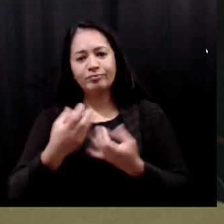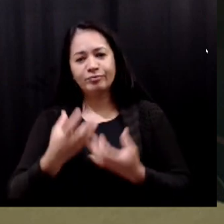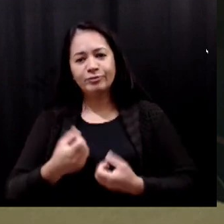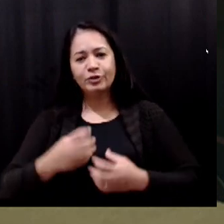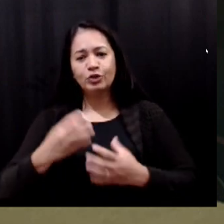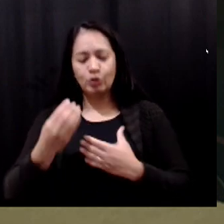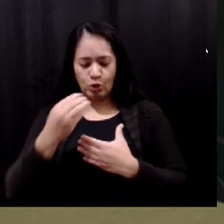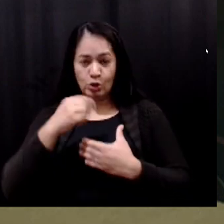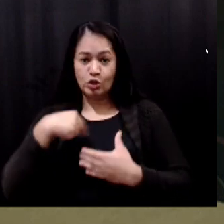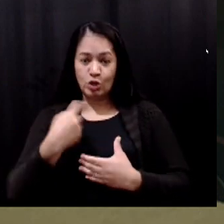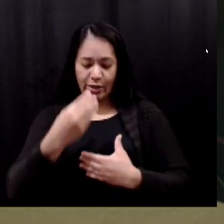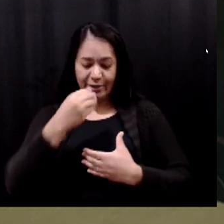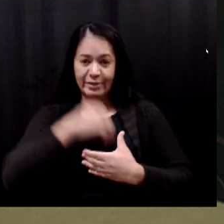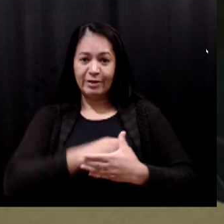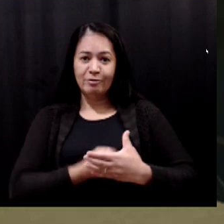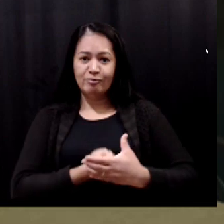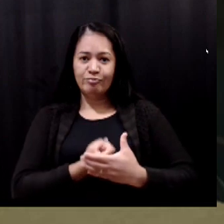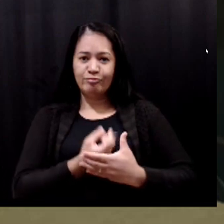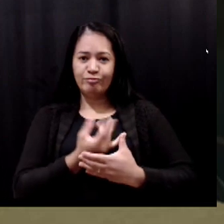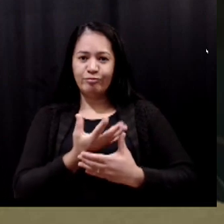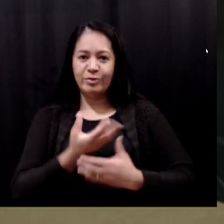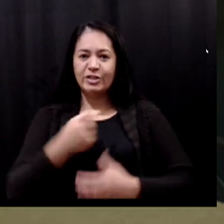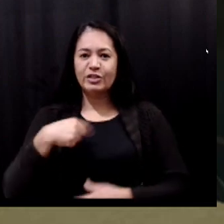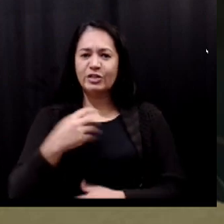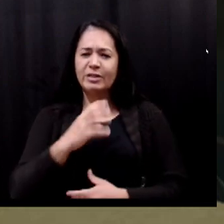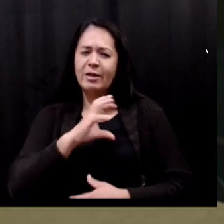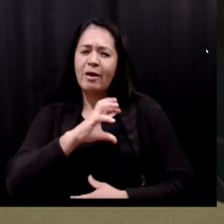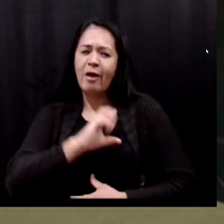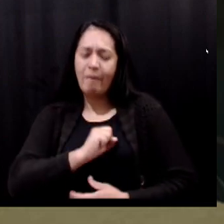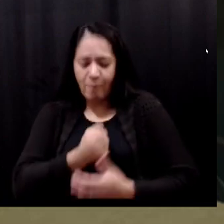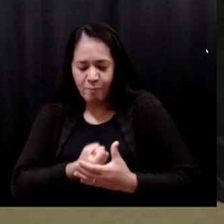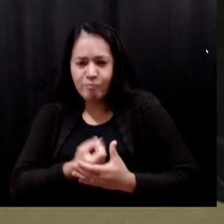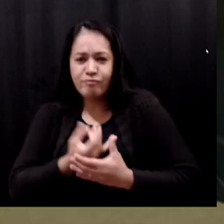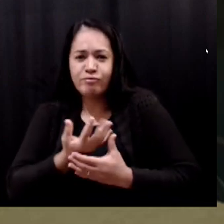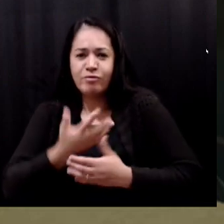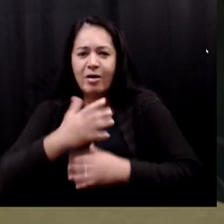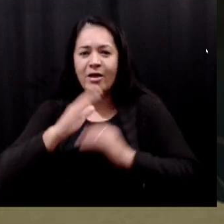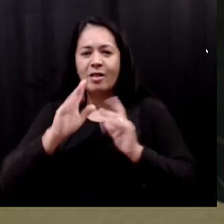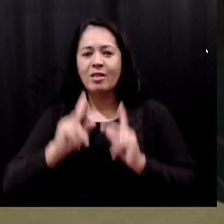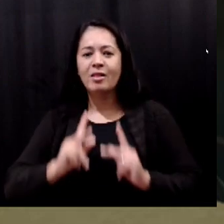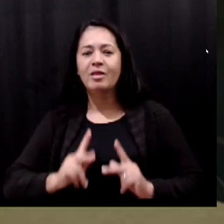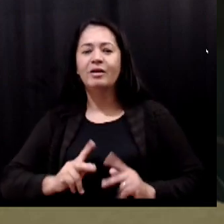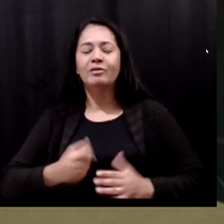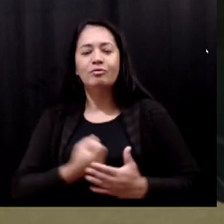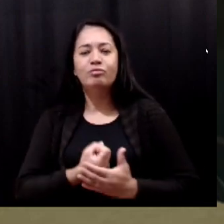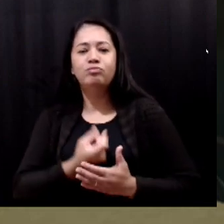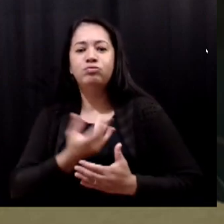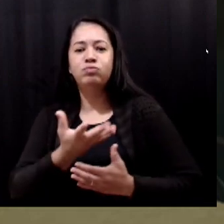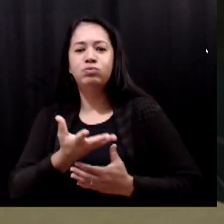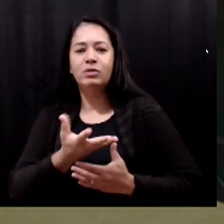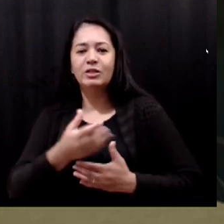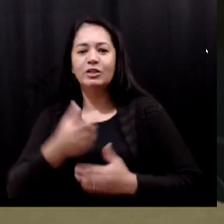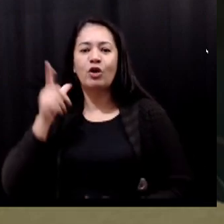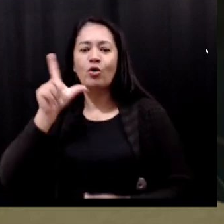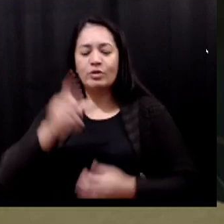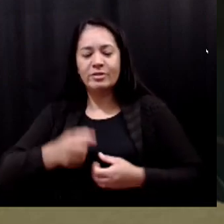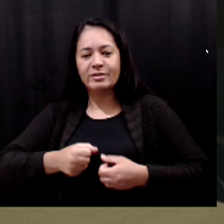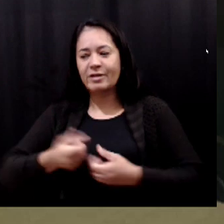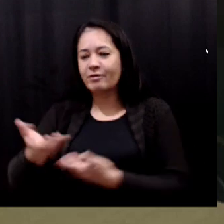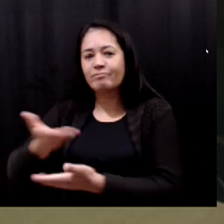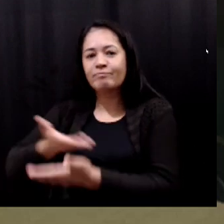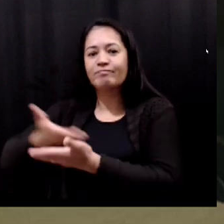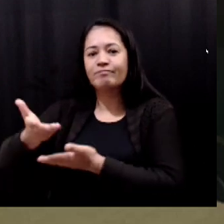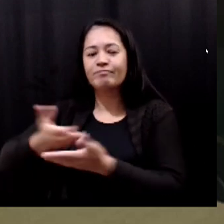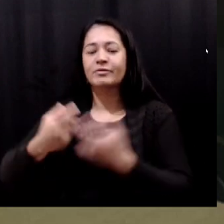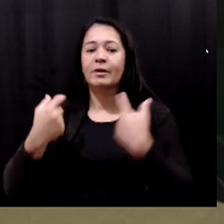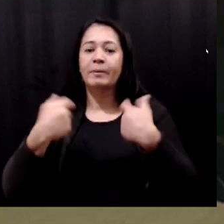a gente está cheio de amor, de tranquilidade, e isso a gente consegue passar para o outro. Então, a gente precisa